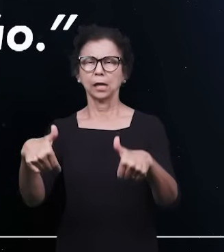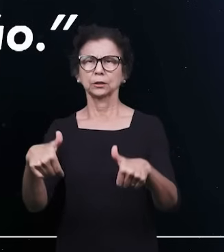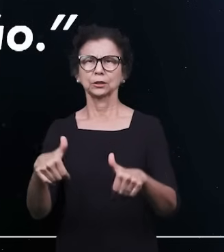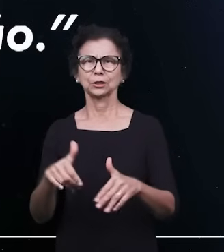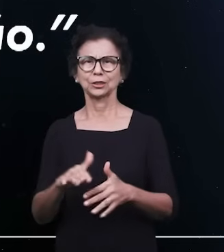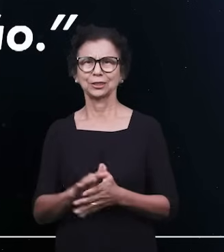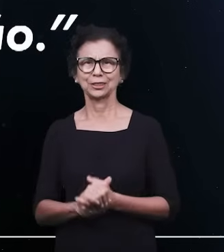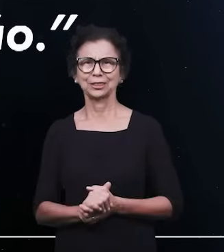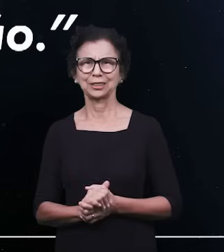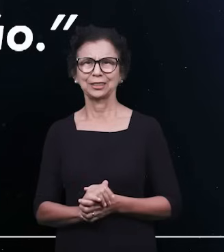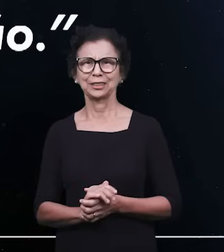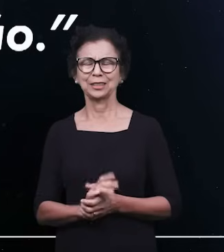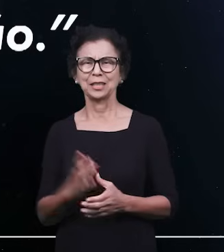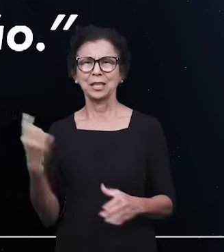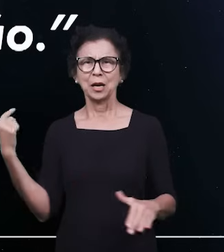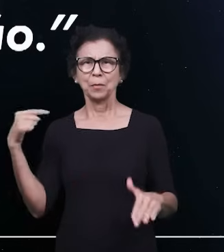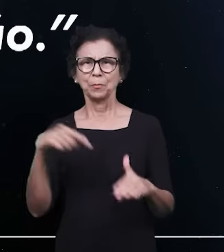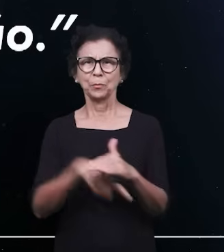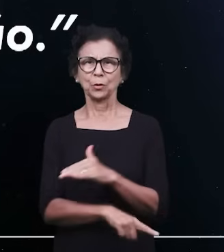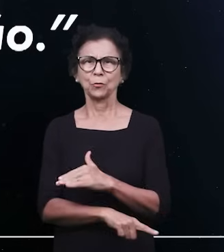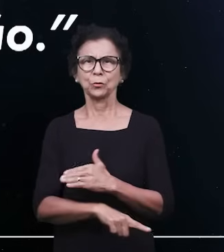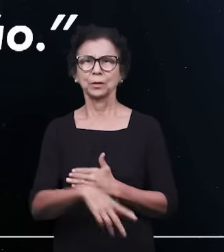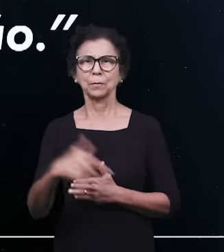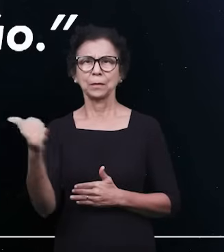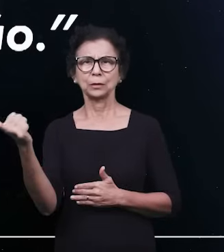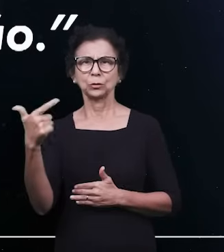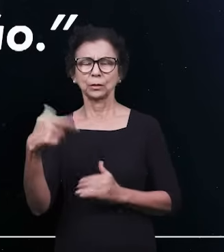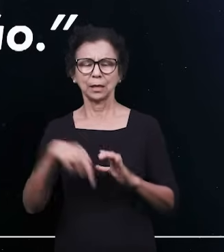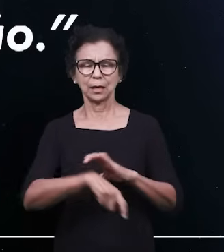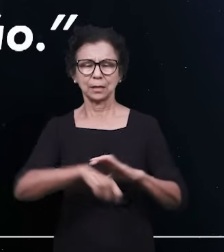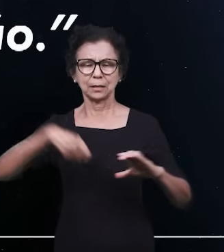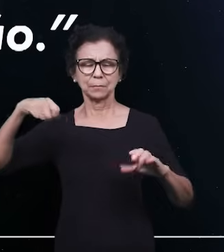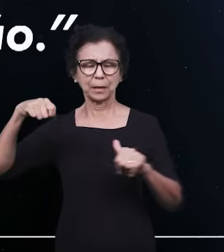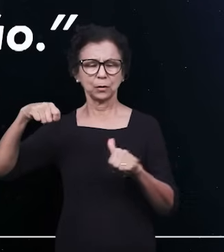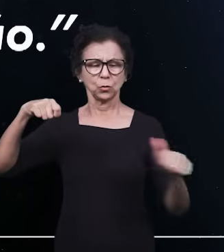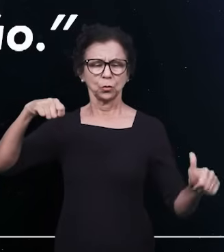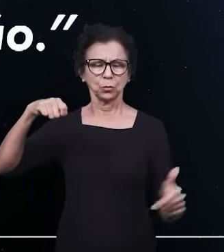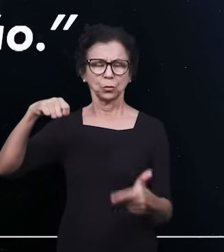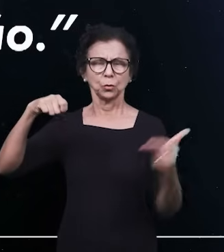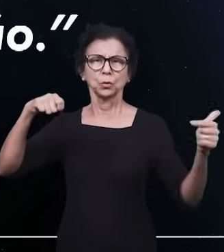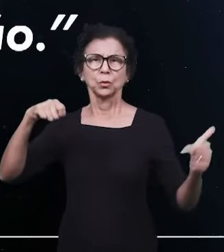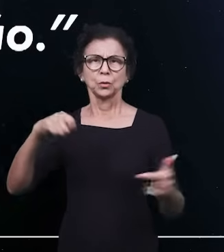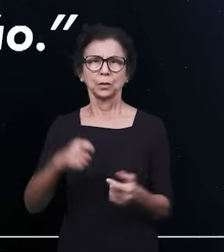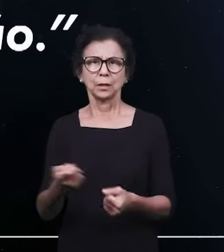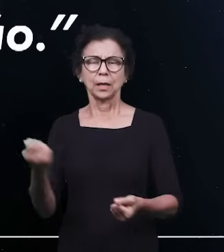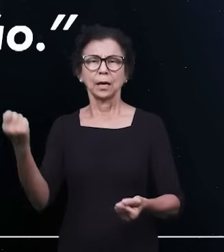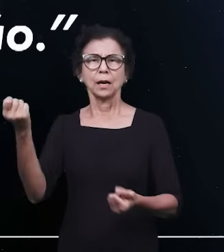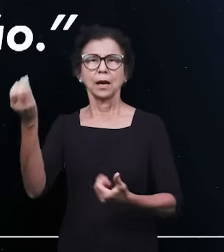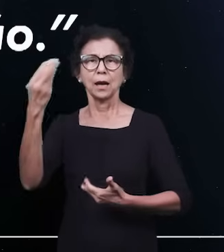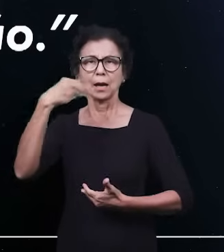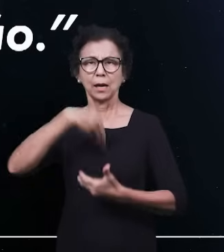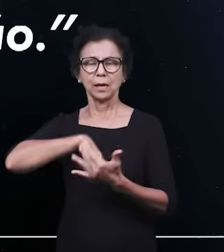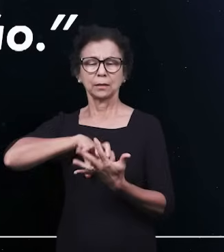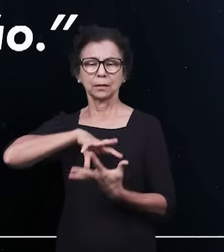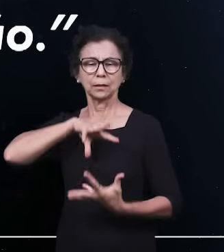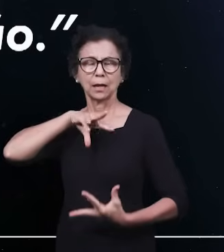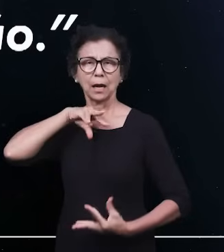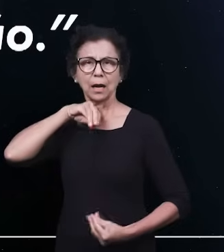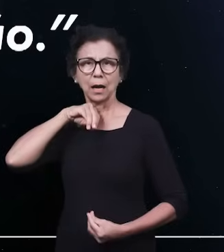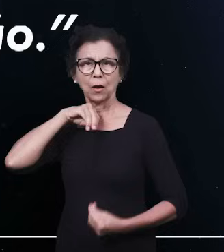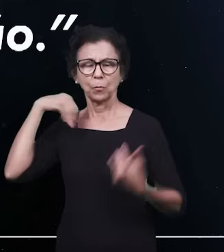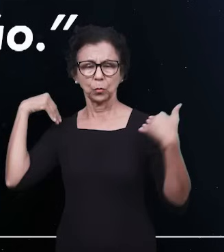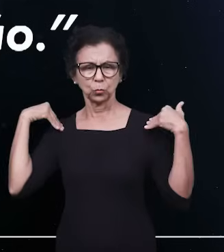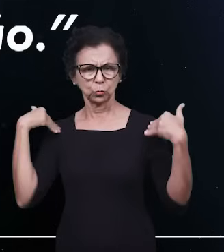do que qualquer espada de 2 gumes, e penetra até a divisão da alma e do espírito, e das